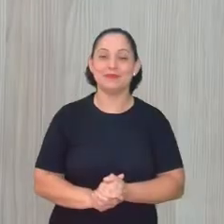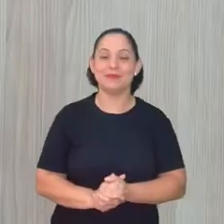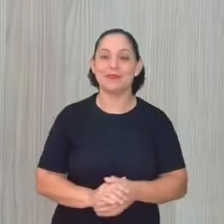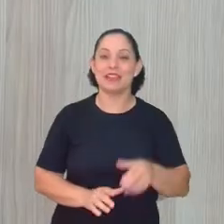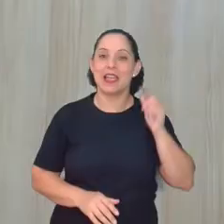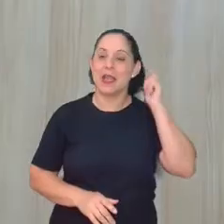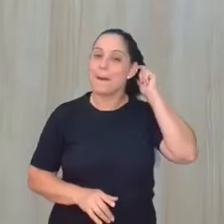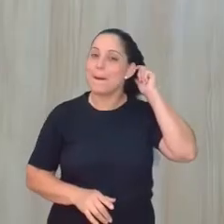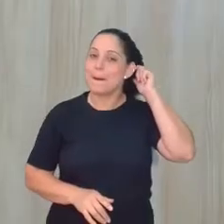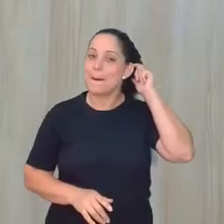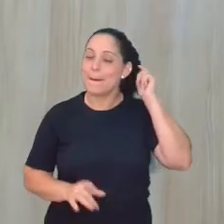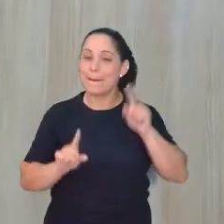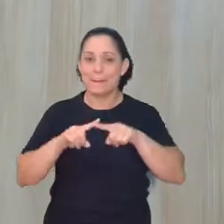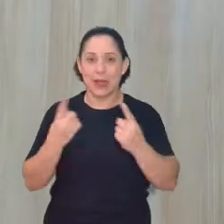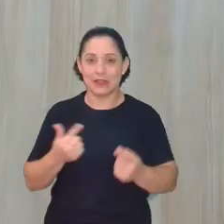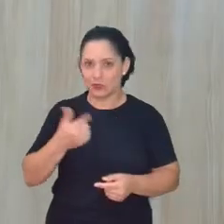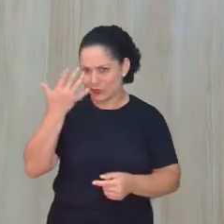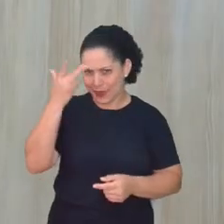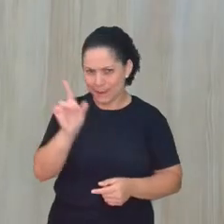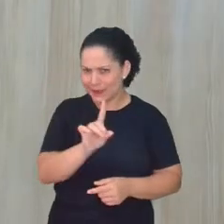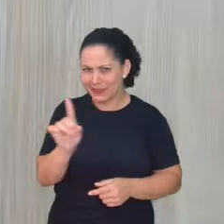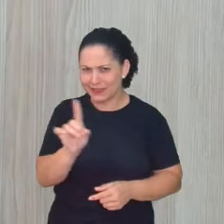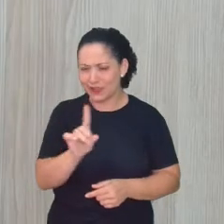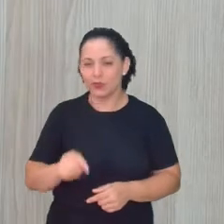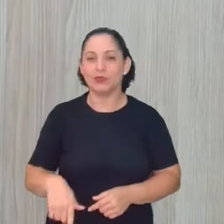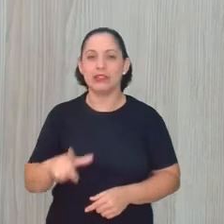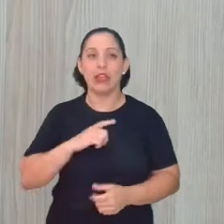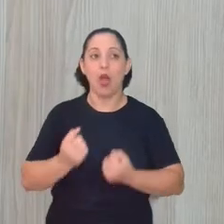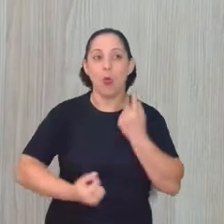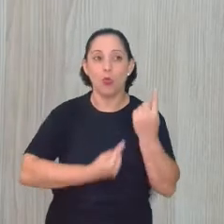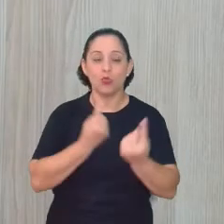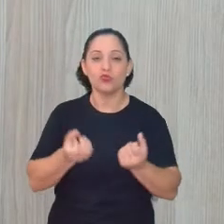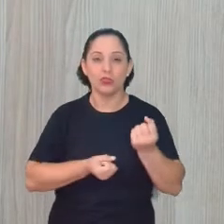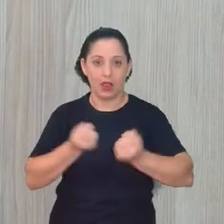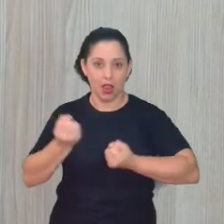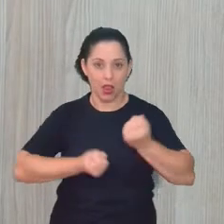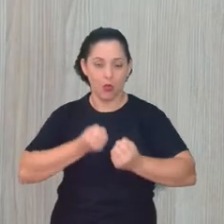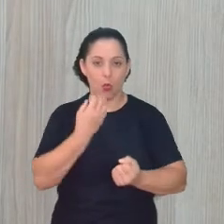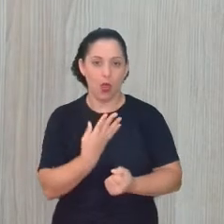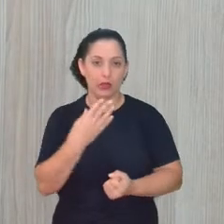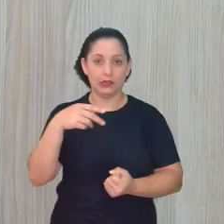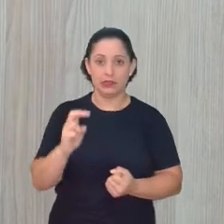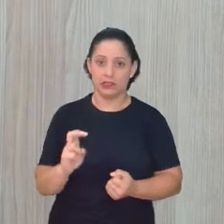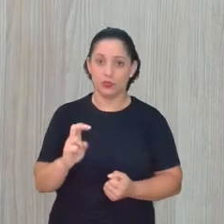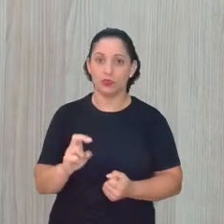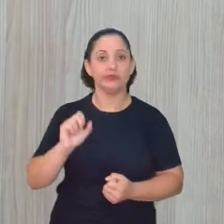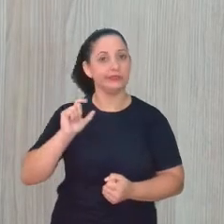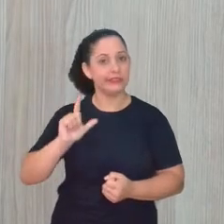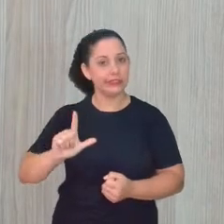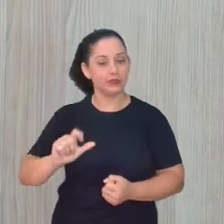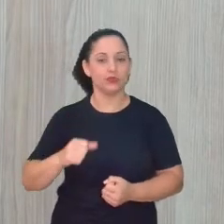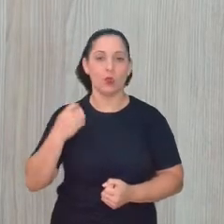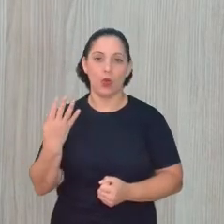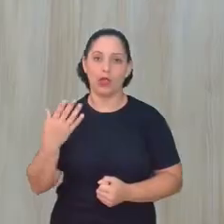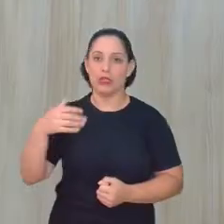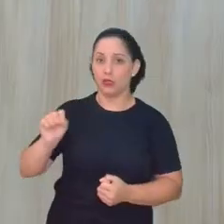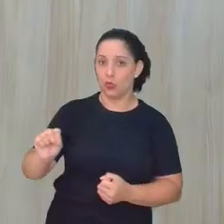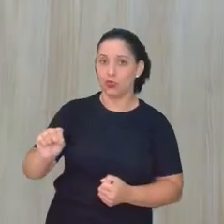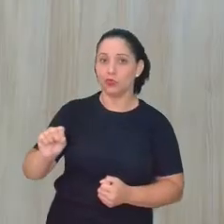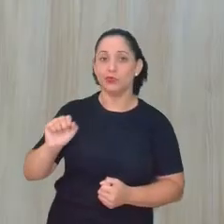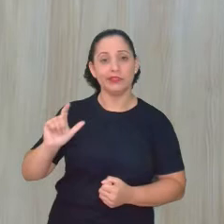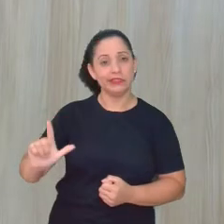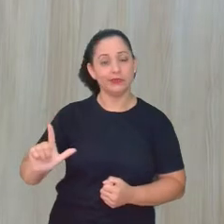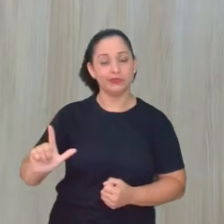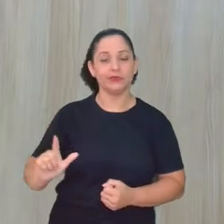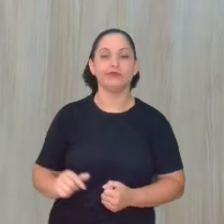Mas- Só eu que não sabia dessa informação, bicho. Mas tem carro que é 45, tem carro que é 48. O meu é menor. É verdade. Eu